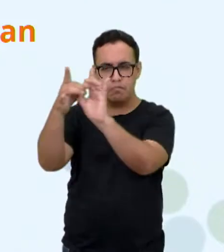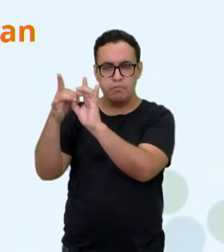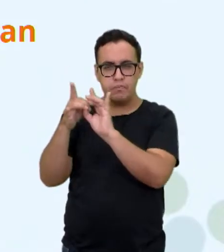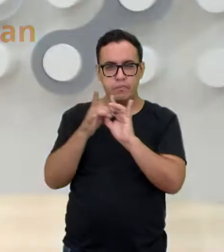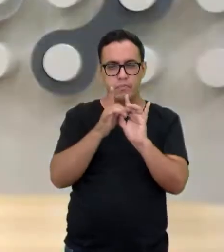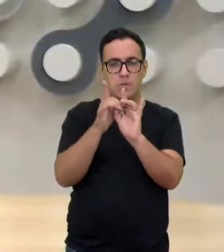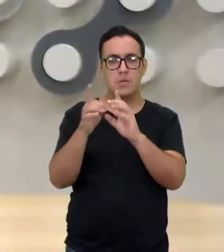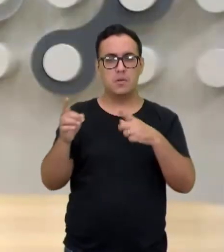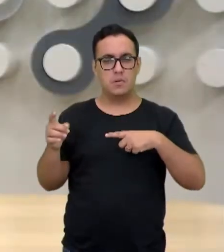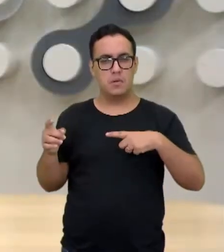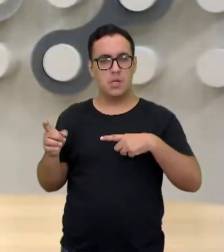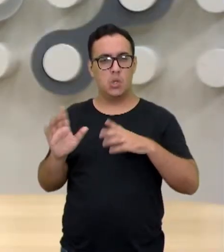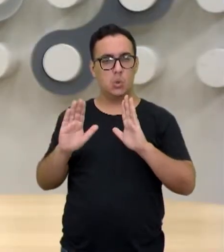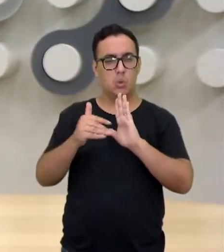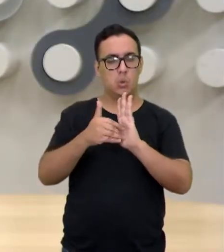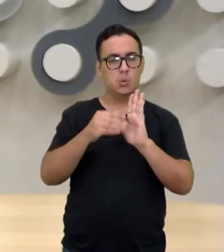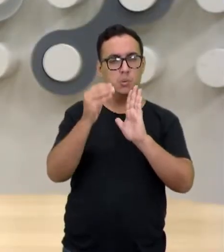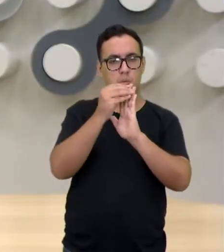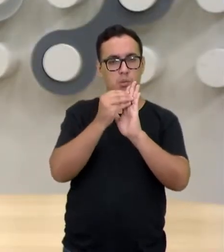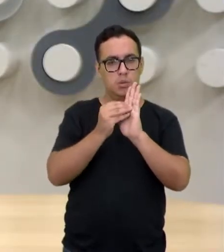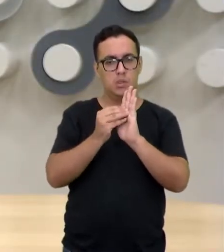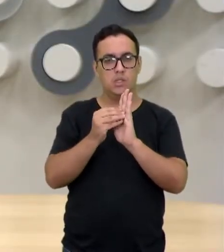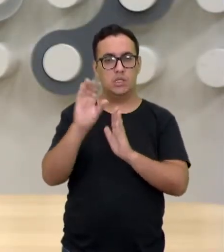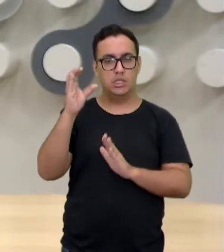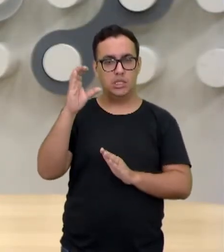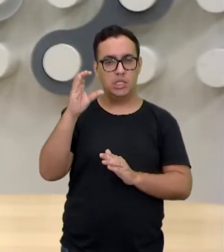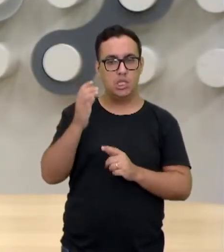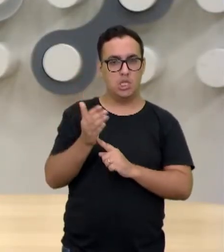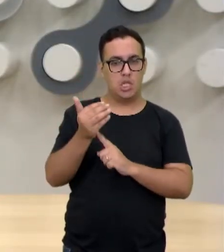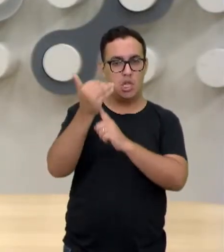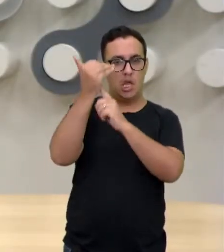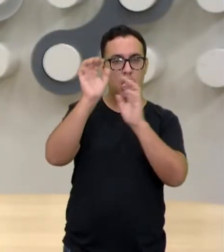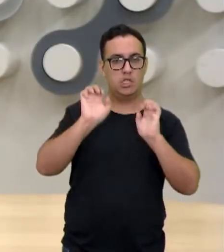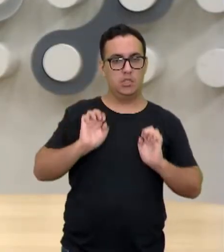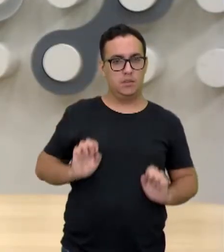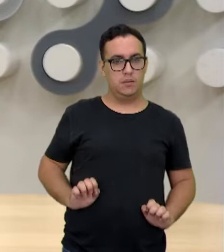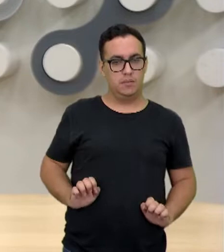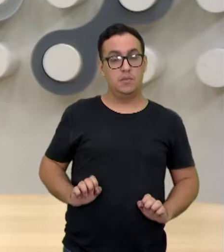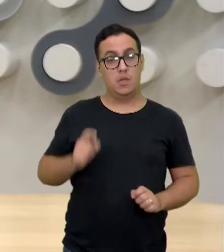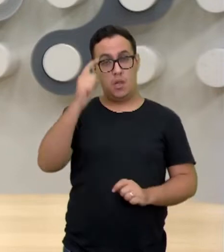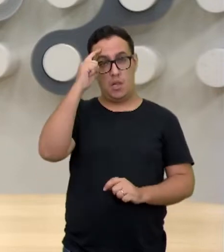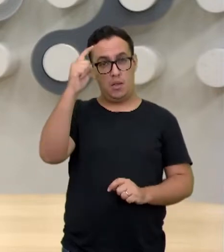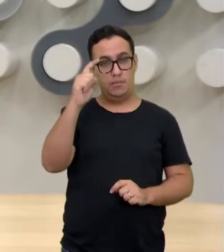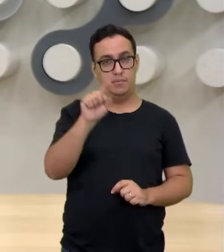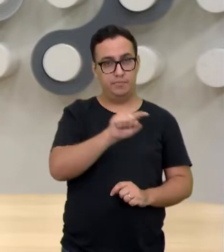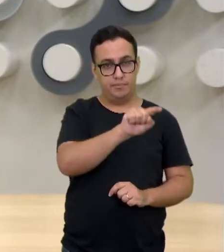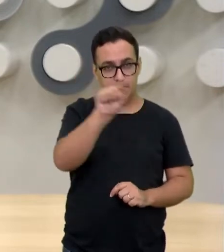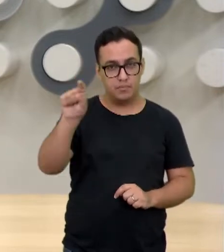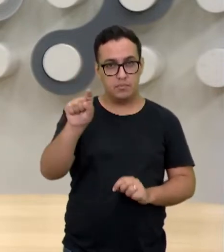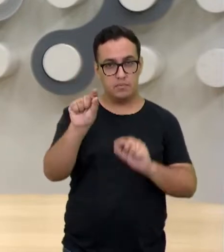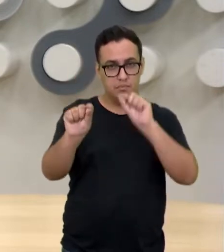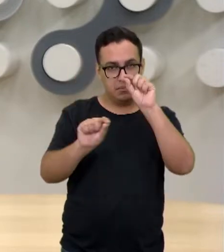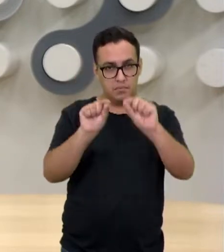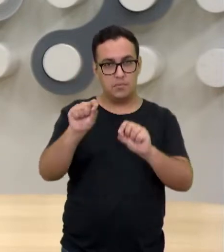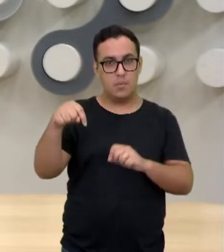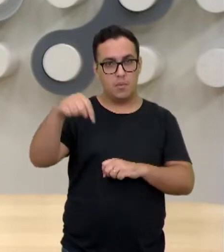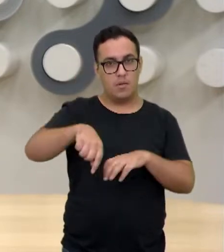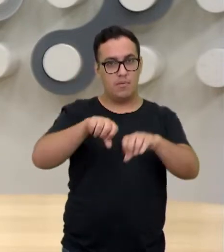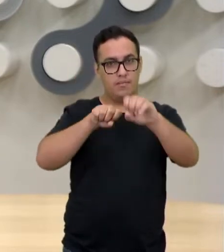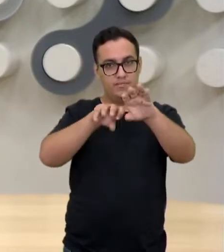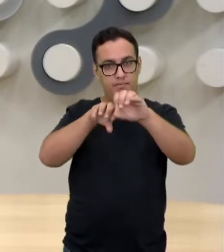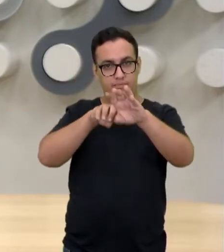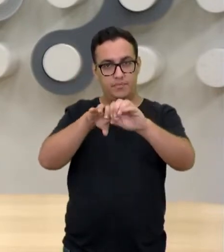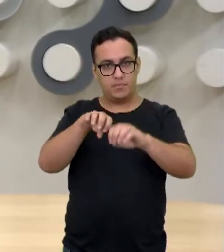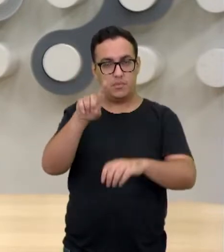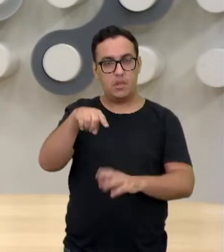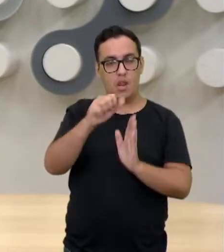vai fazer a aula do componente Ciência, Tecnologia e Ética. Eu quero lembrar vocês que nós estamos aqui nessa aula na